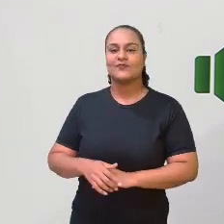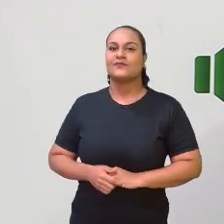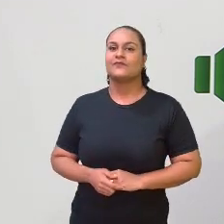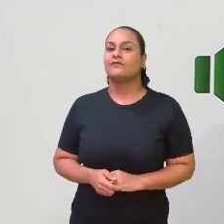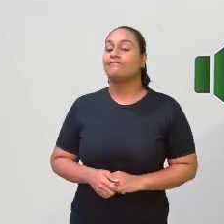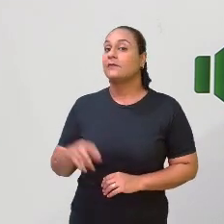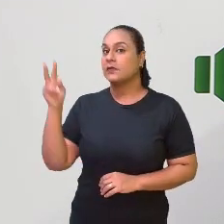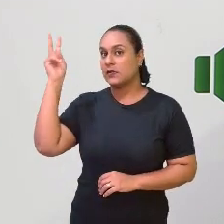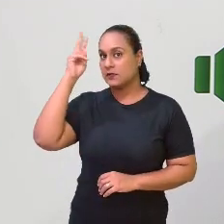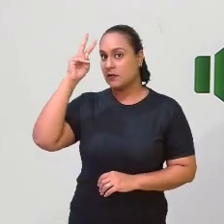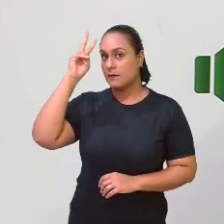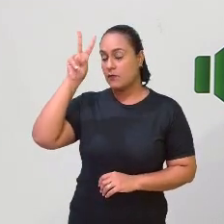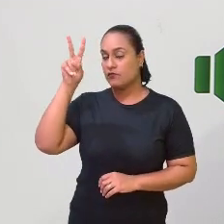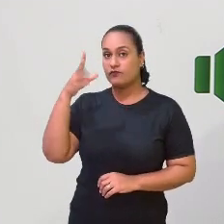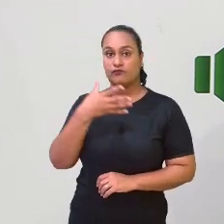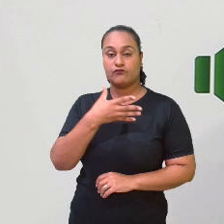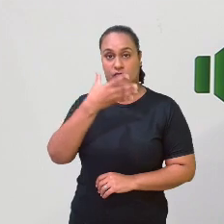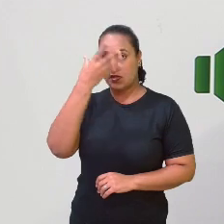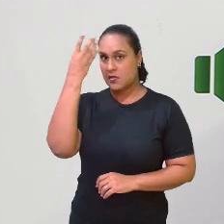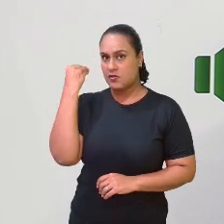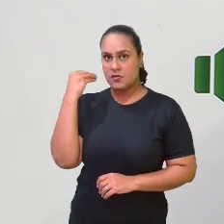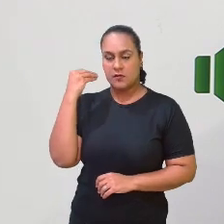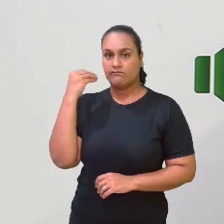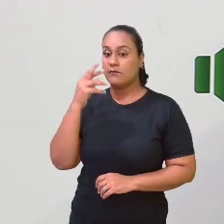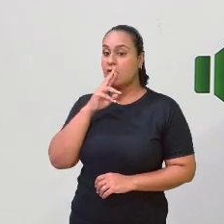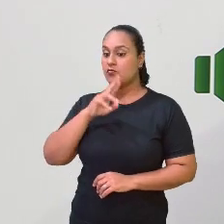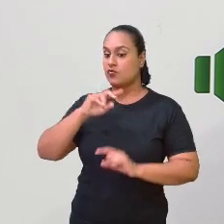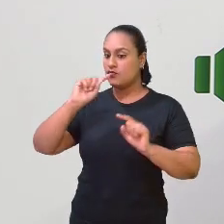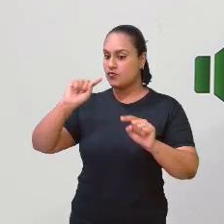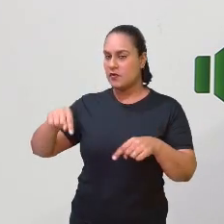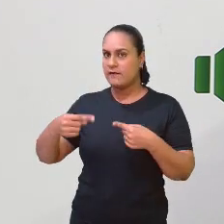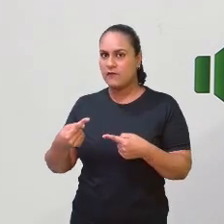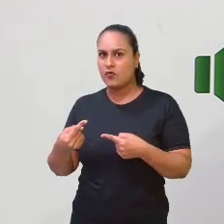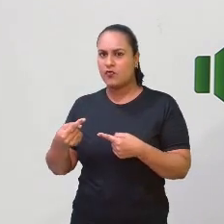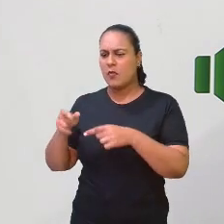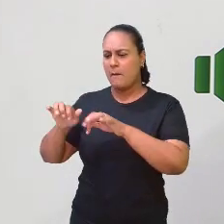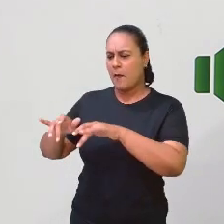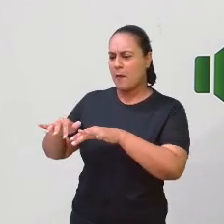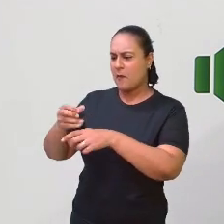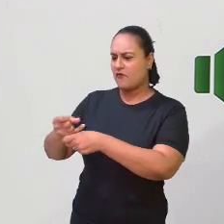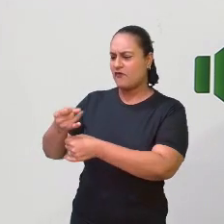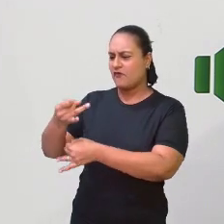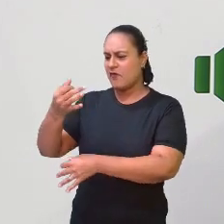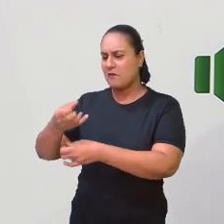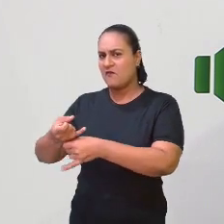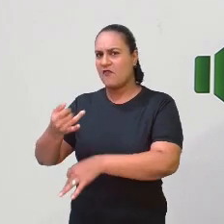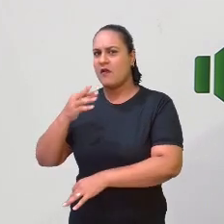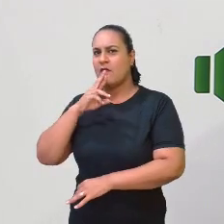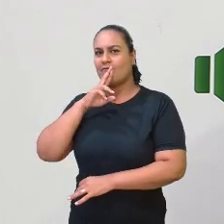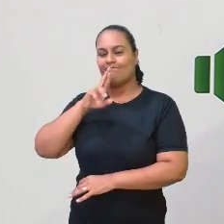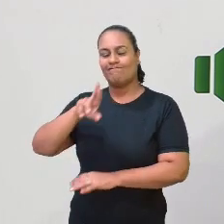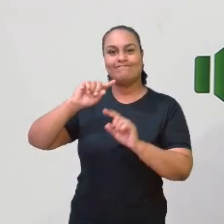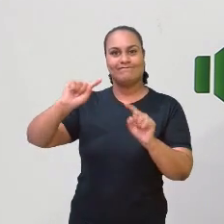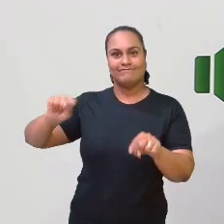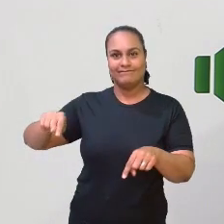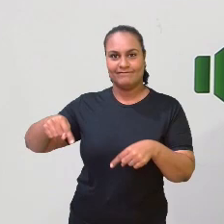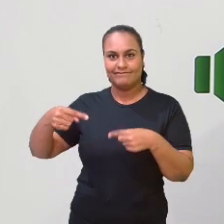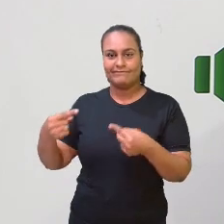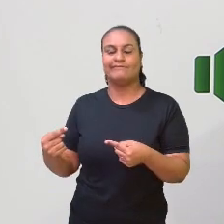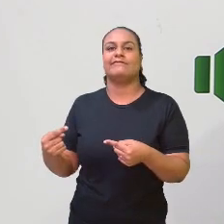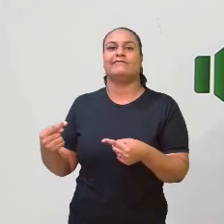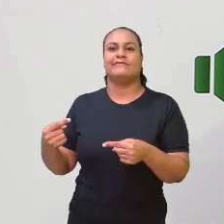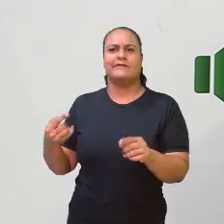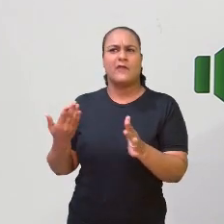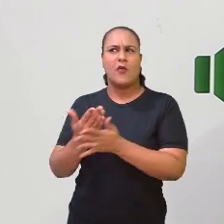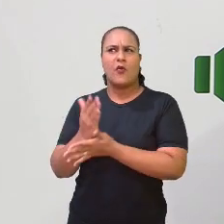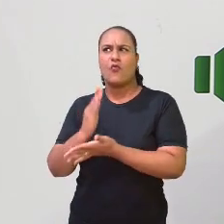que você não pode esquecer de responder o desafio. Comenta, responde o desafio, faz